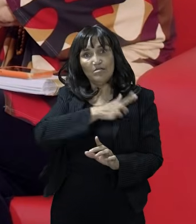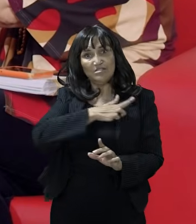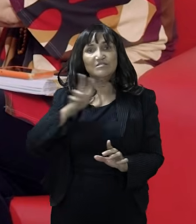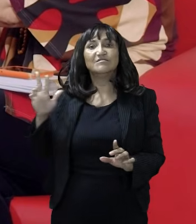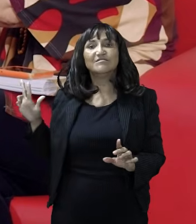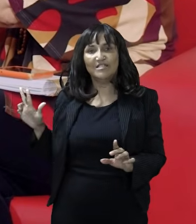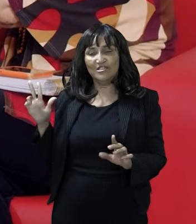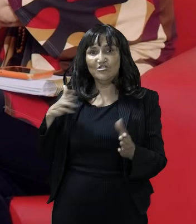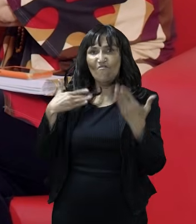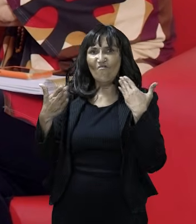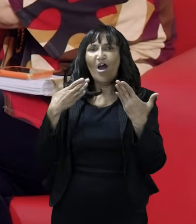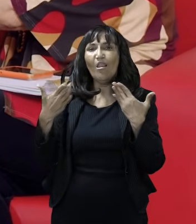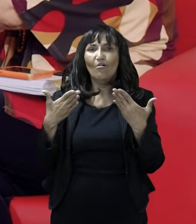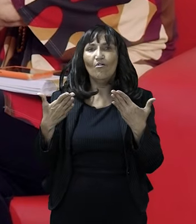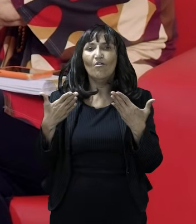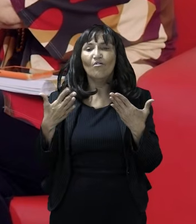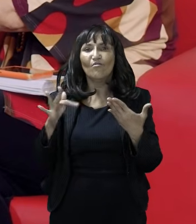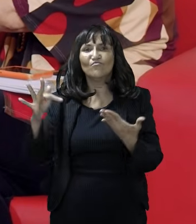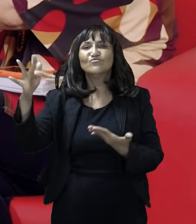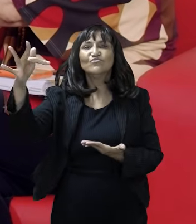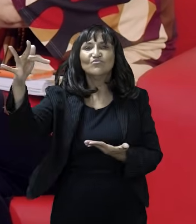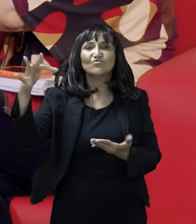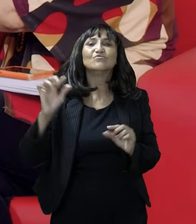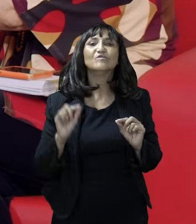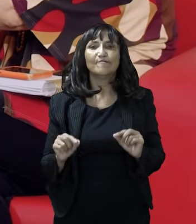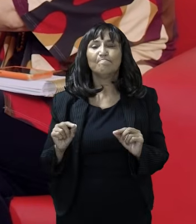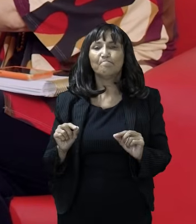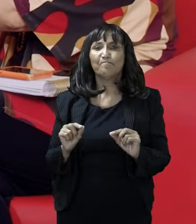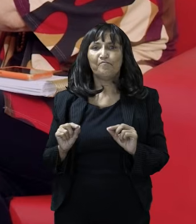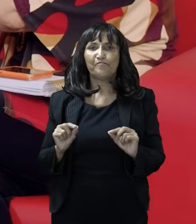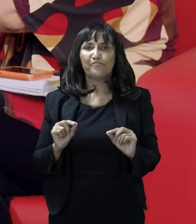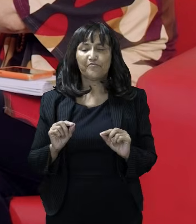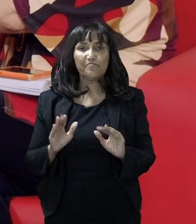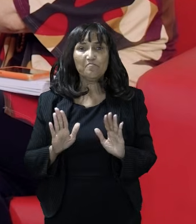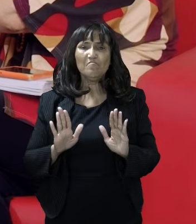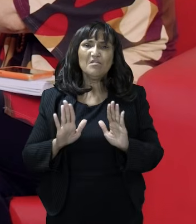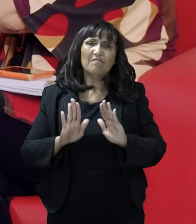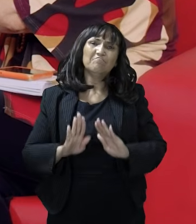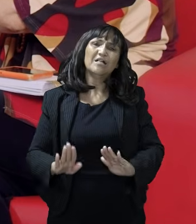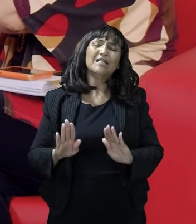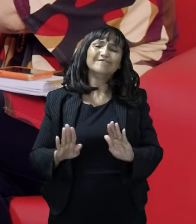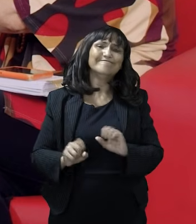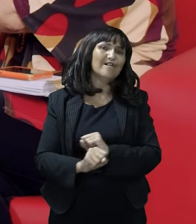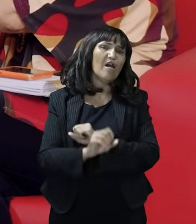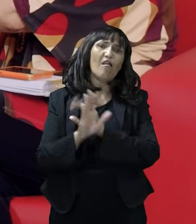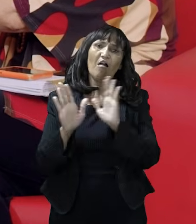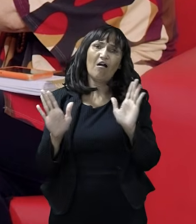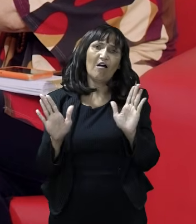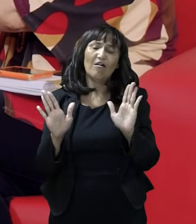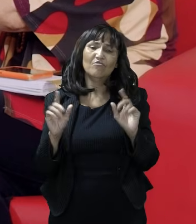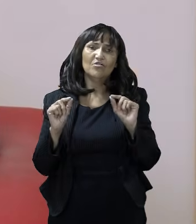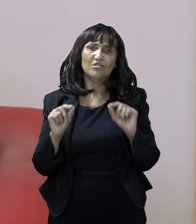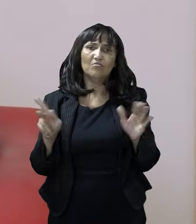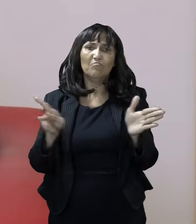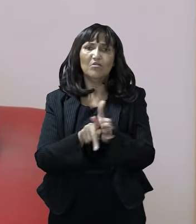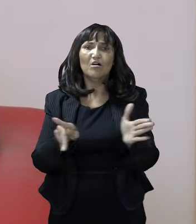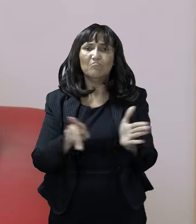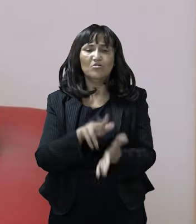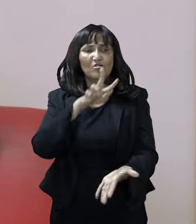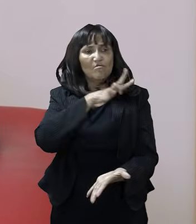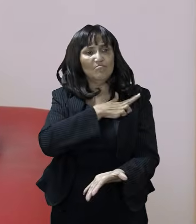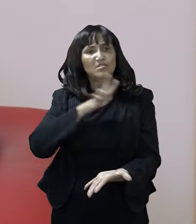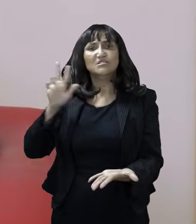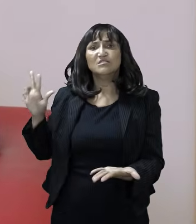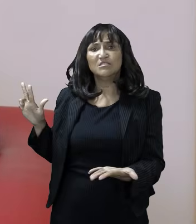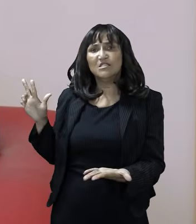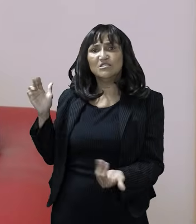viver até 120 anos, que história é essa, entendeu? Mas é evidente. E o próprio presidente fala que o